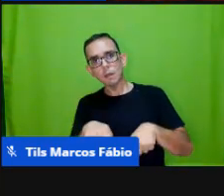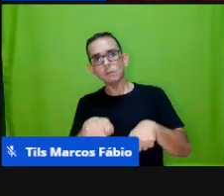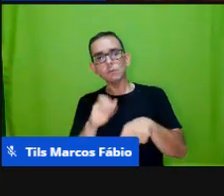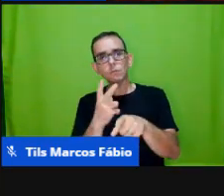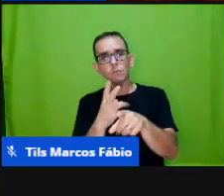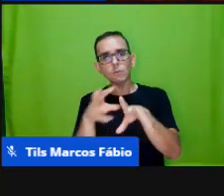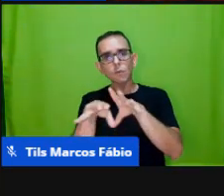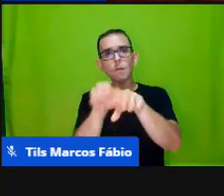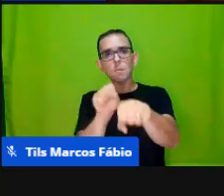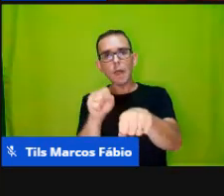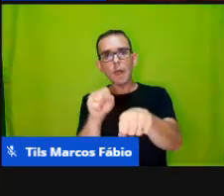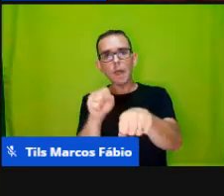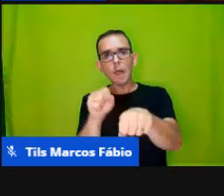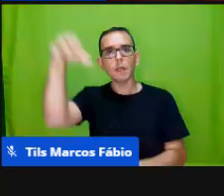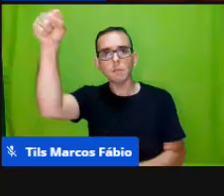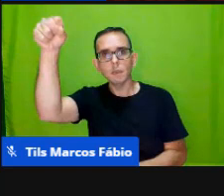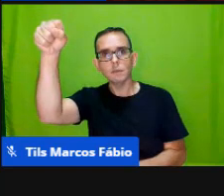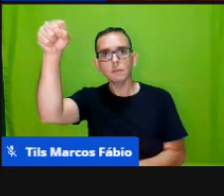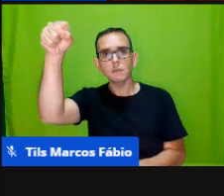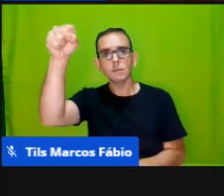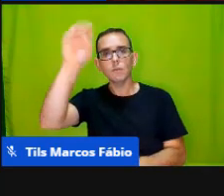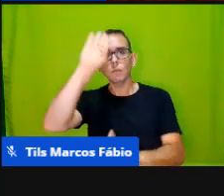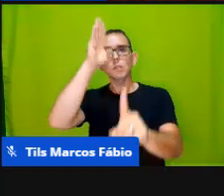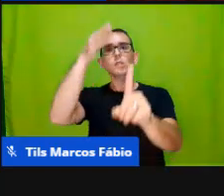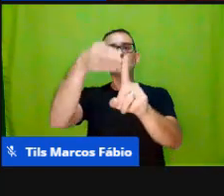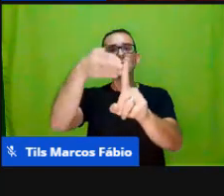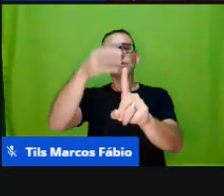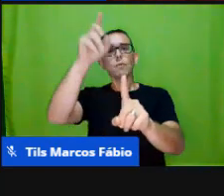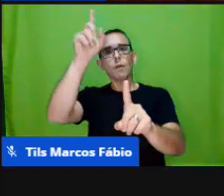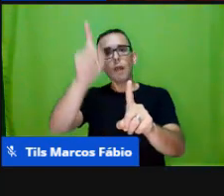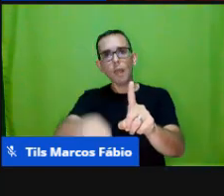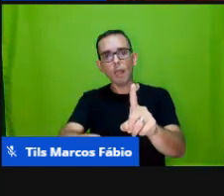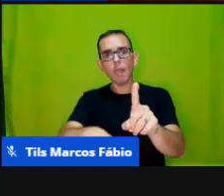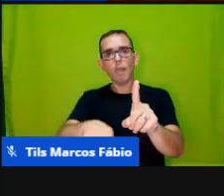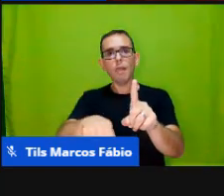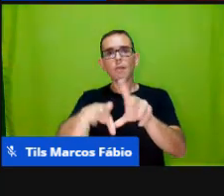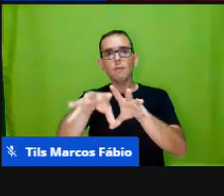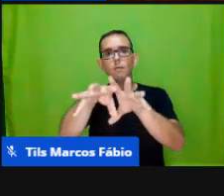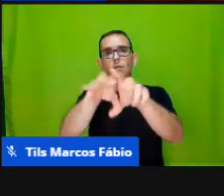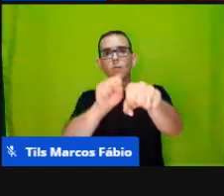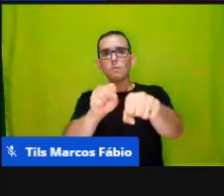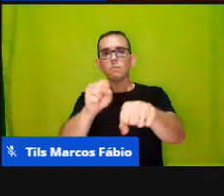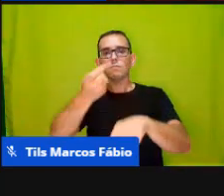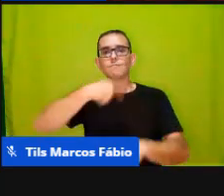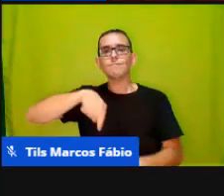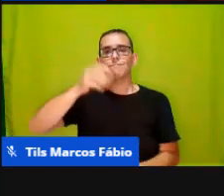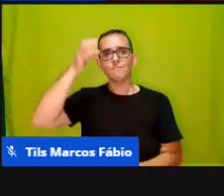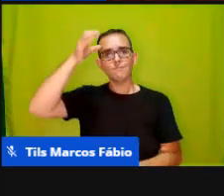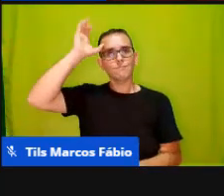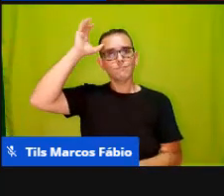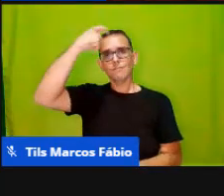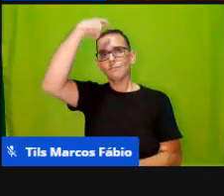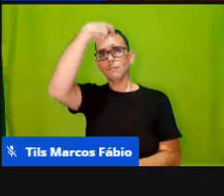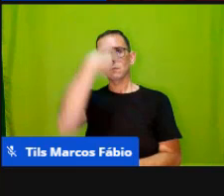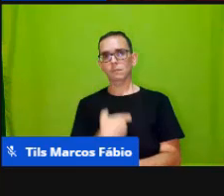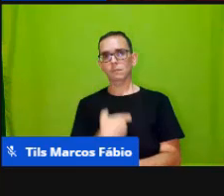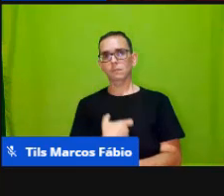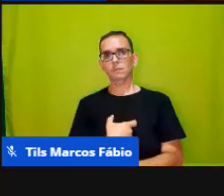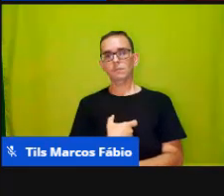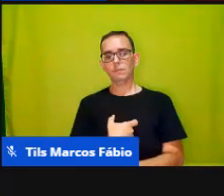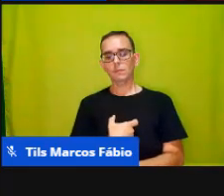né? Nós estamos aqui, o objetivo nosso é extremamente para formar cidadão. Na escola a gente tem o objetivo